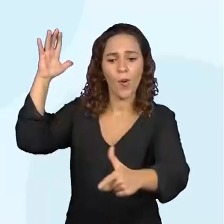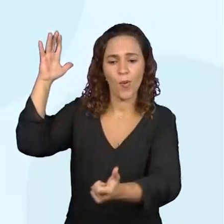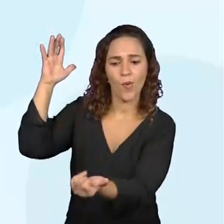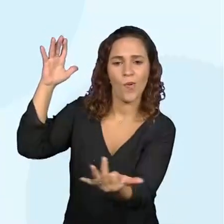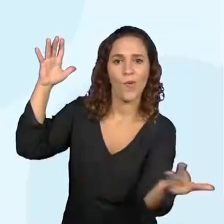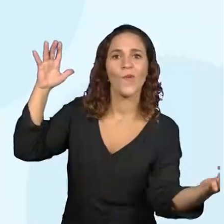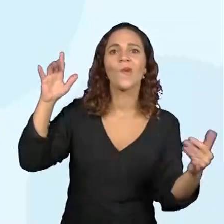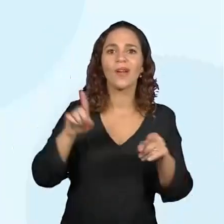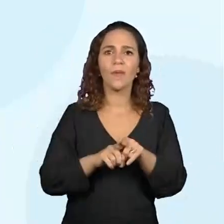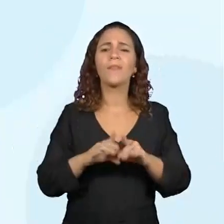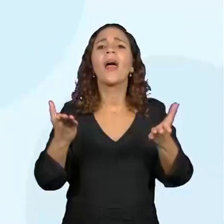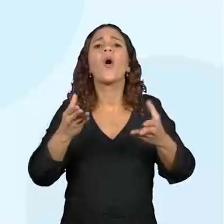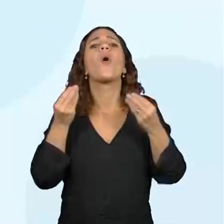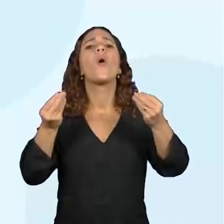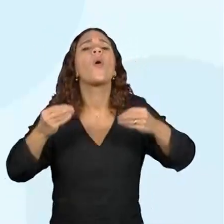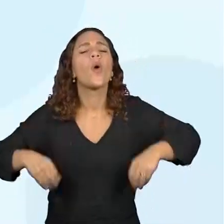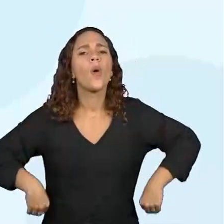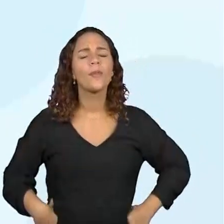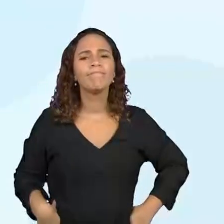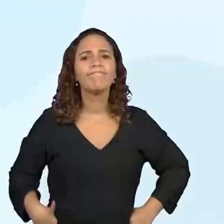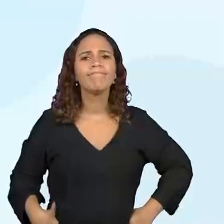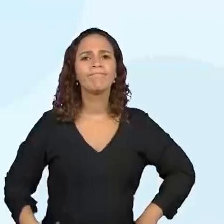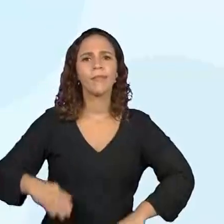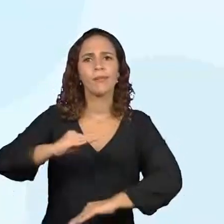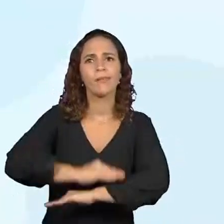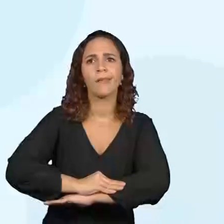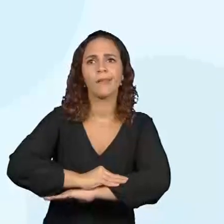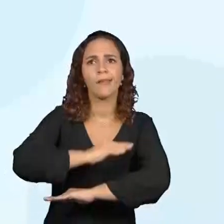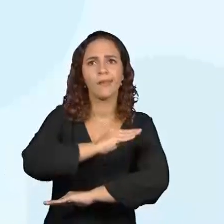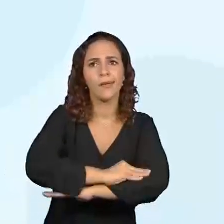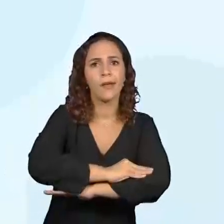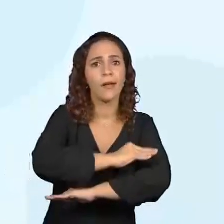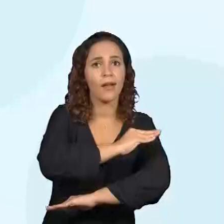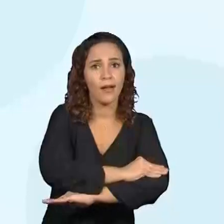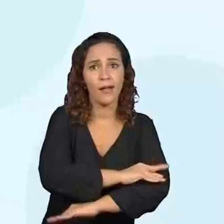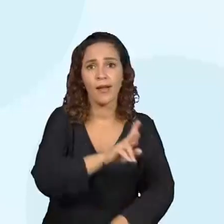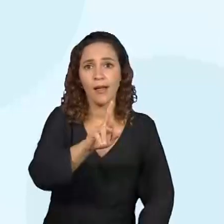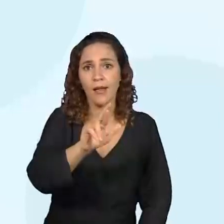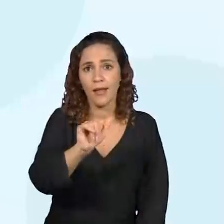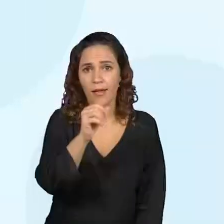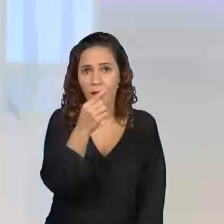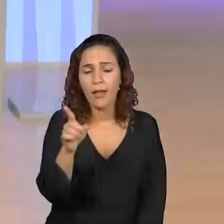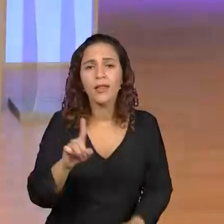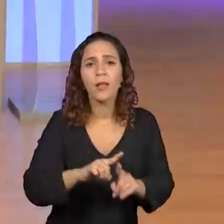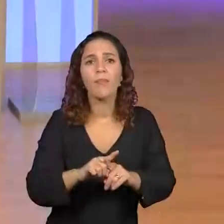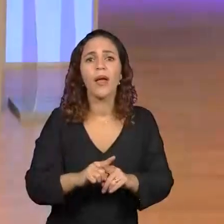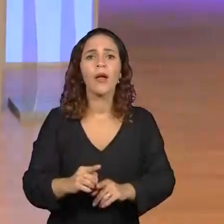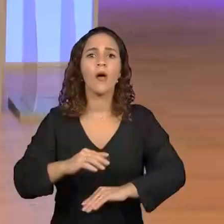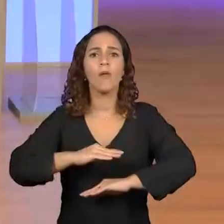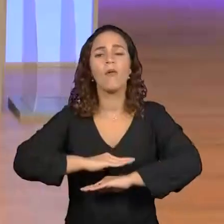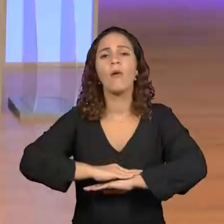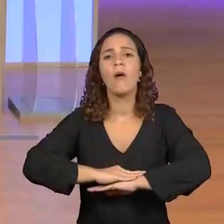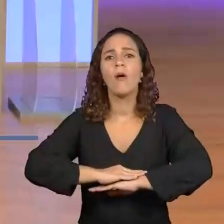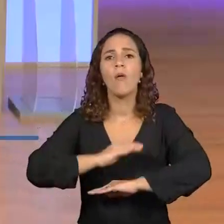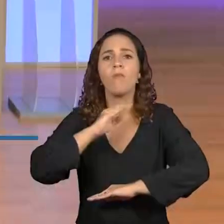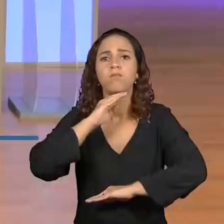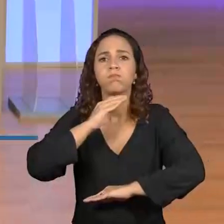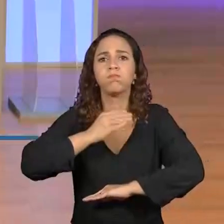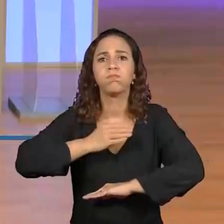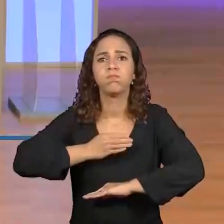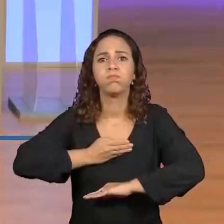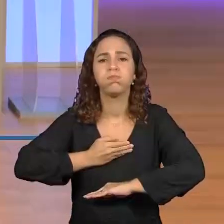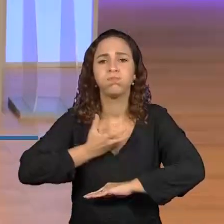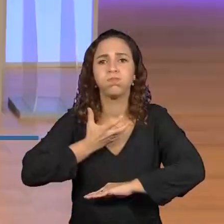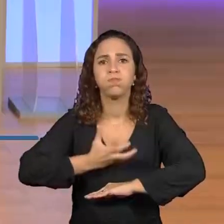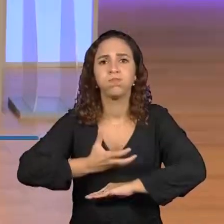saber do sapo e da rã, a diferença, professora? Aí eu acho que é mais difícil, Pro, Porque a perereca, geralmente, ela é ali menorzinha também,